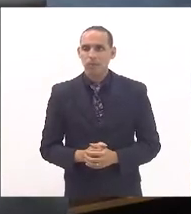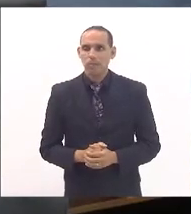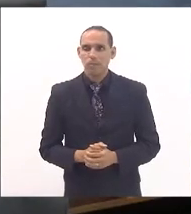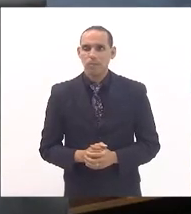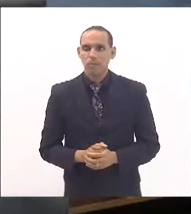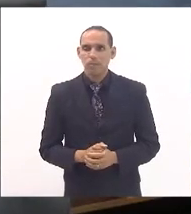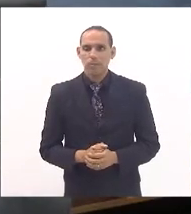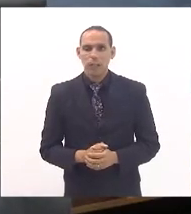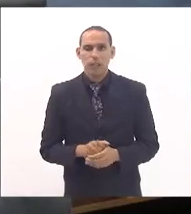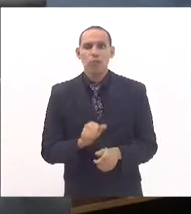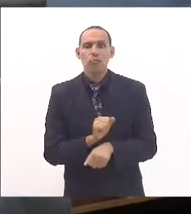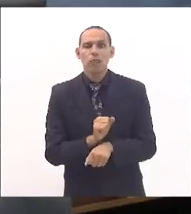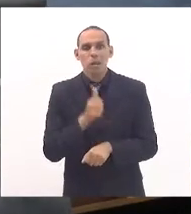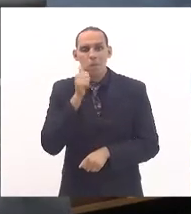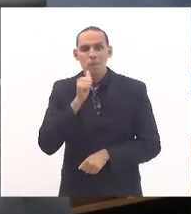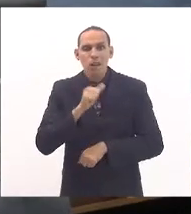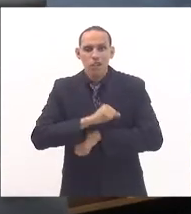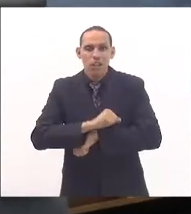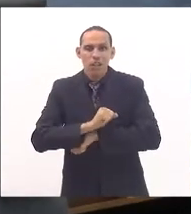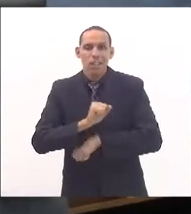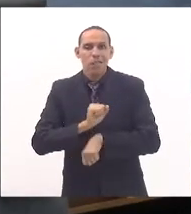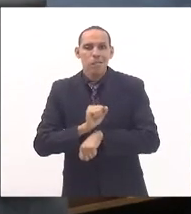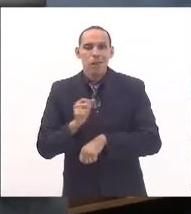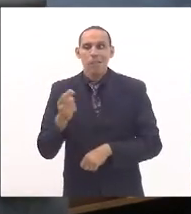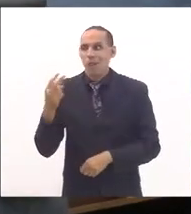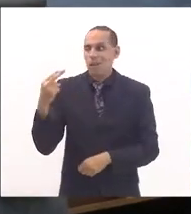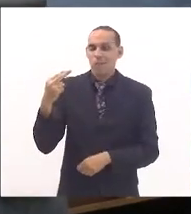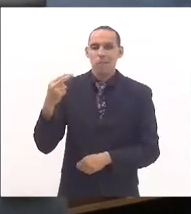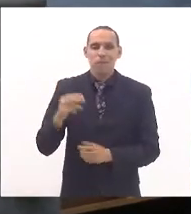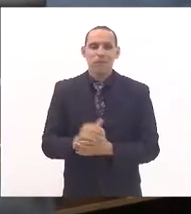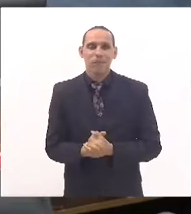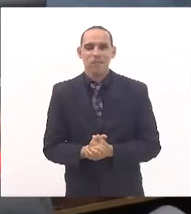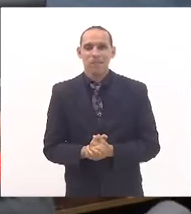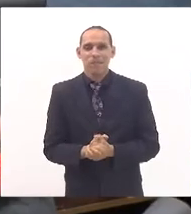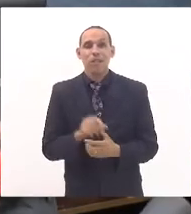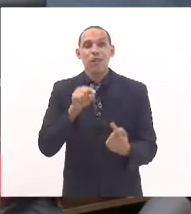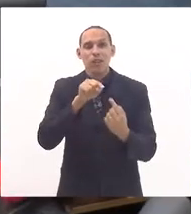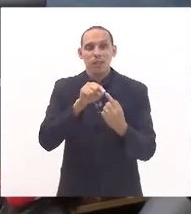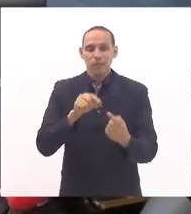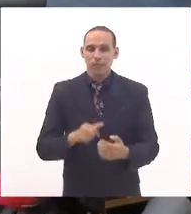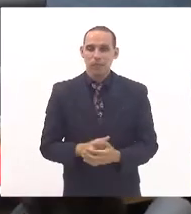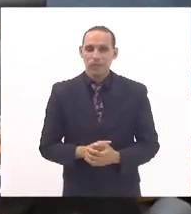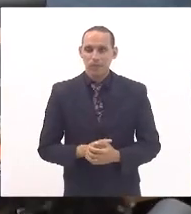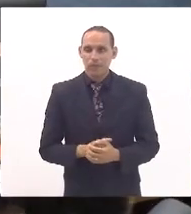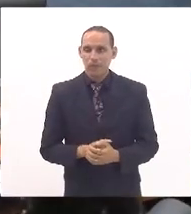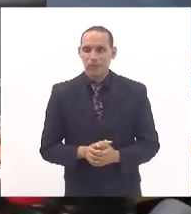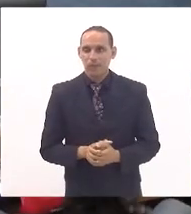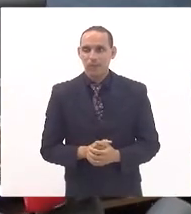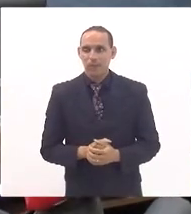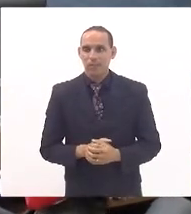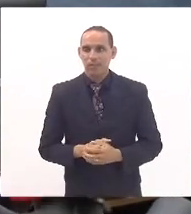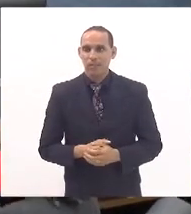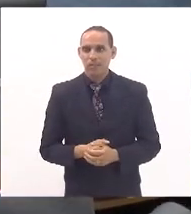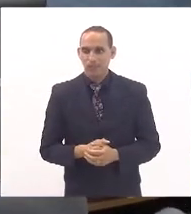Estou esperando a moça da janela olhar para mim, mas ela não olha. Isso tudo o senhor já autorizou.